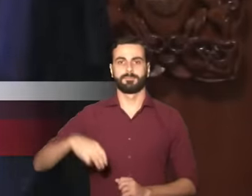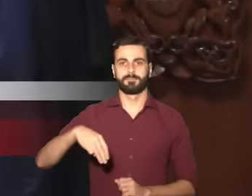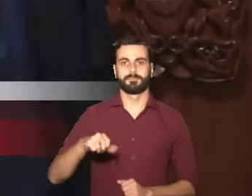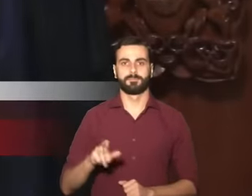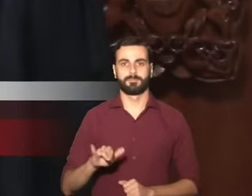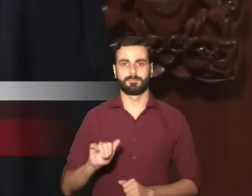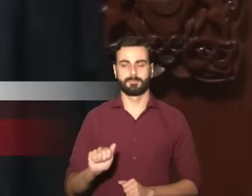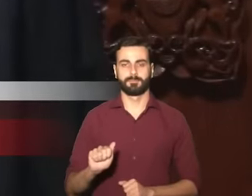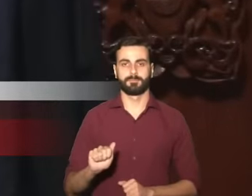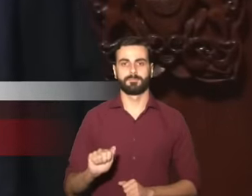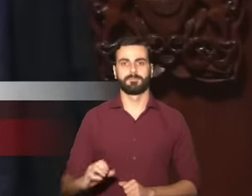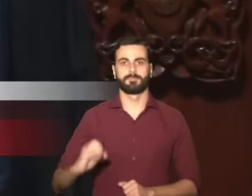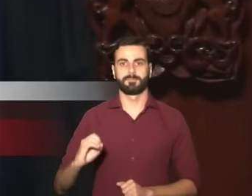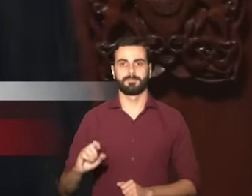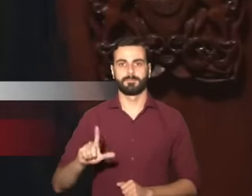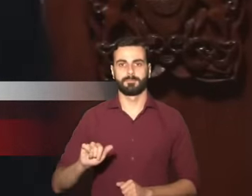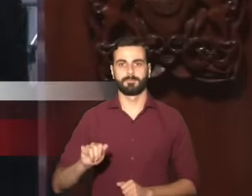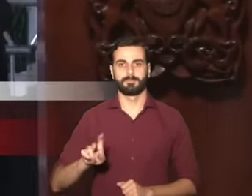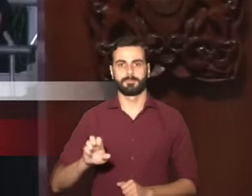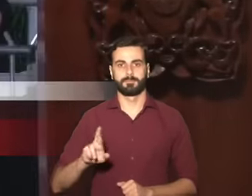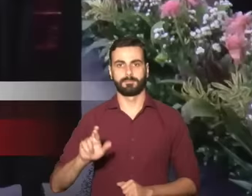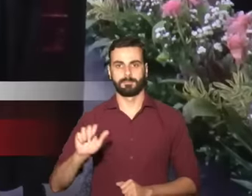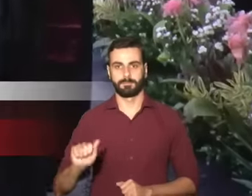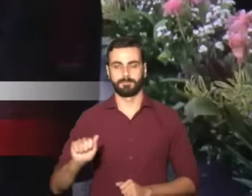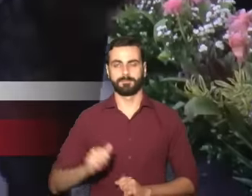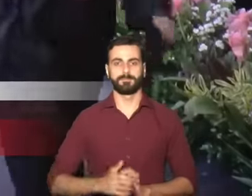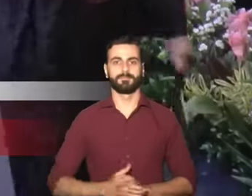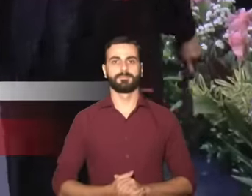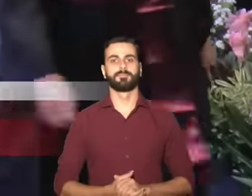Maria Tereza Oliveira de Assis.